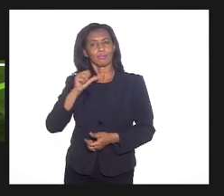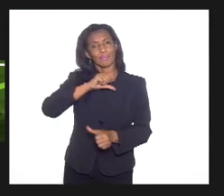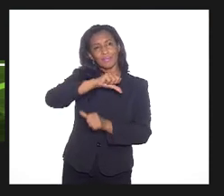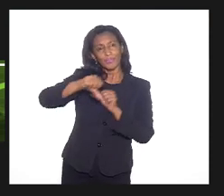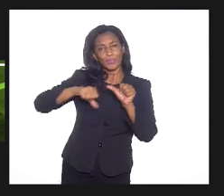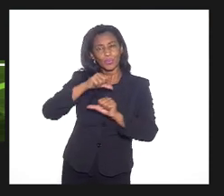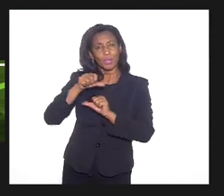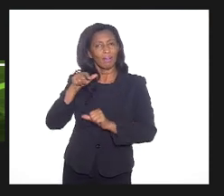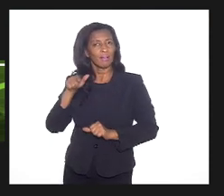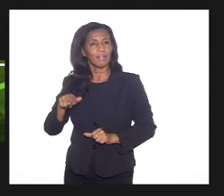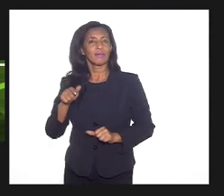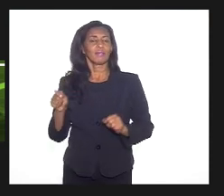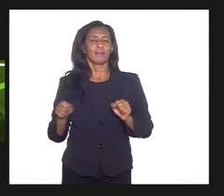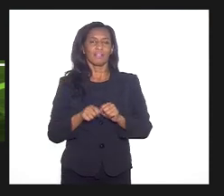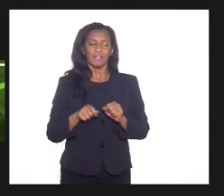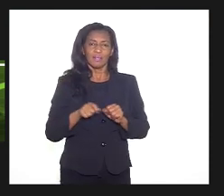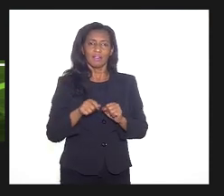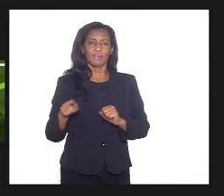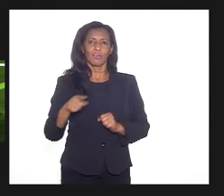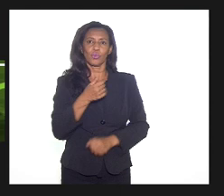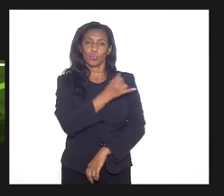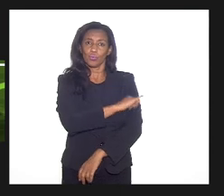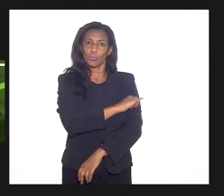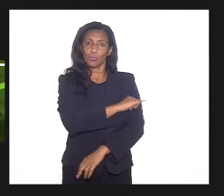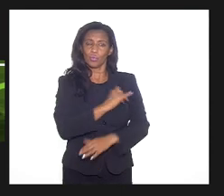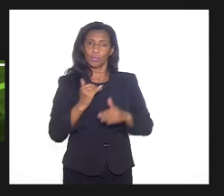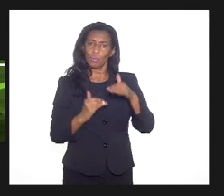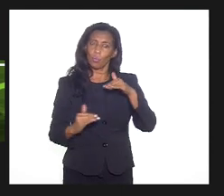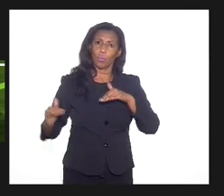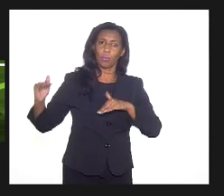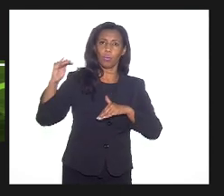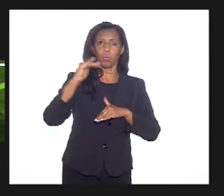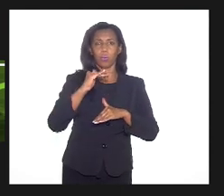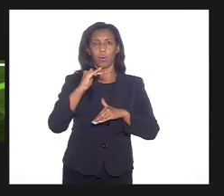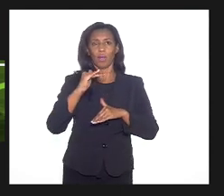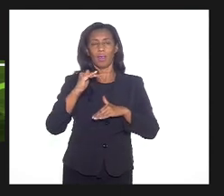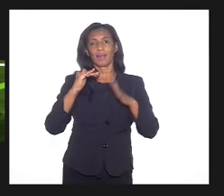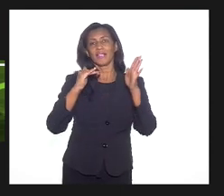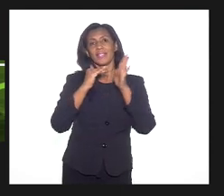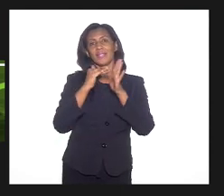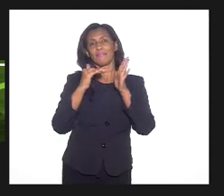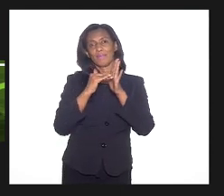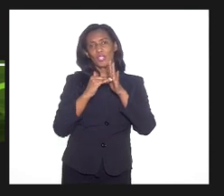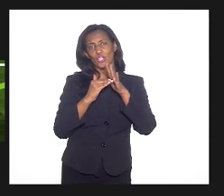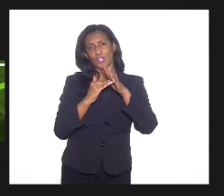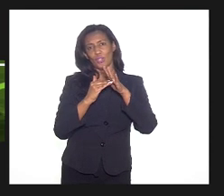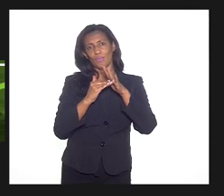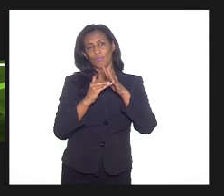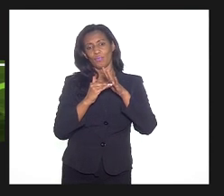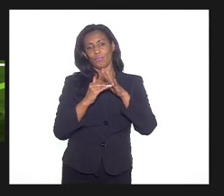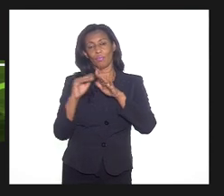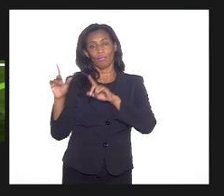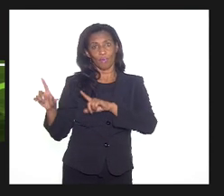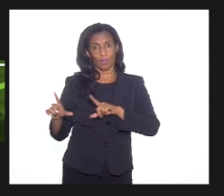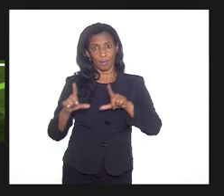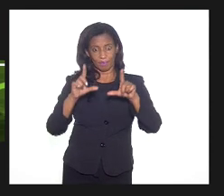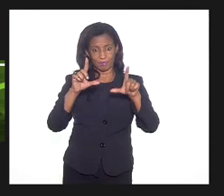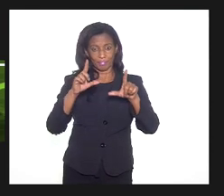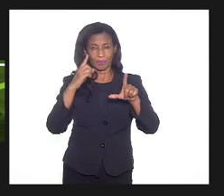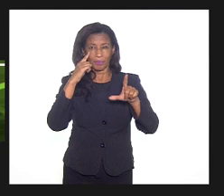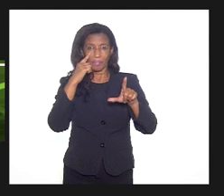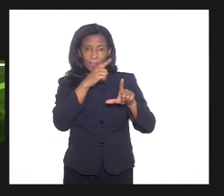é que fez com que o Rio de Janeiro ultrapassasse esse limite. No slide seguinte,